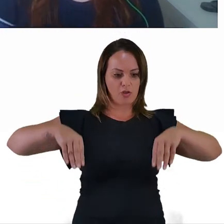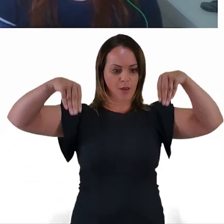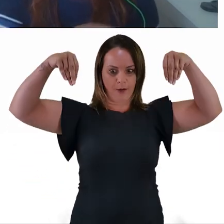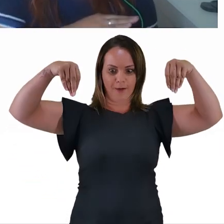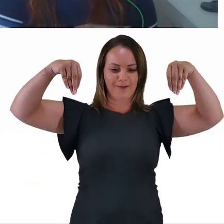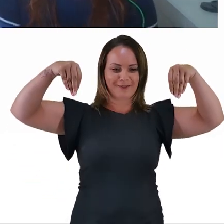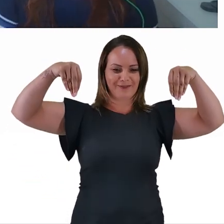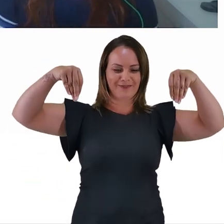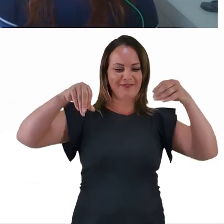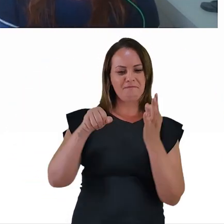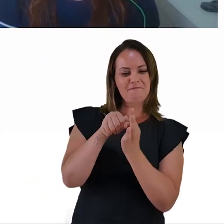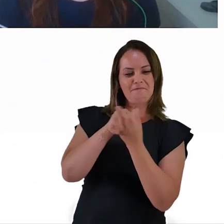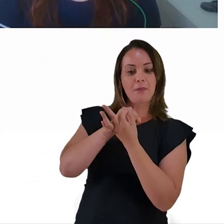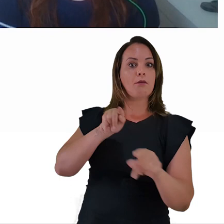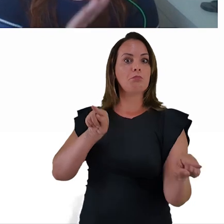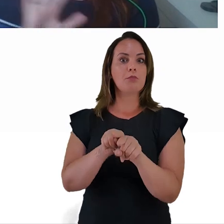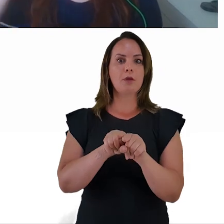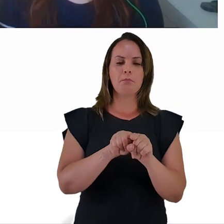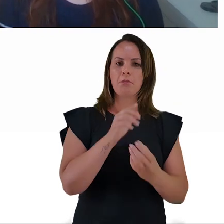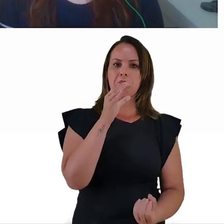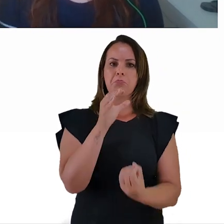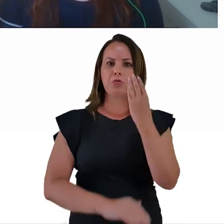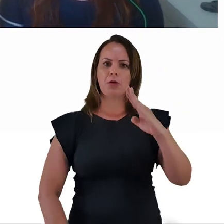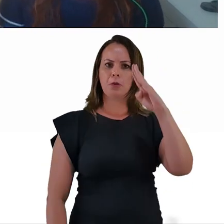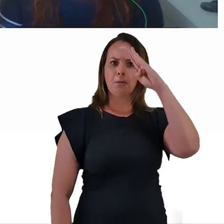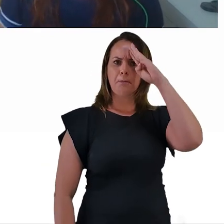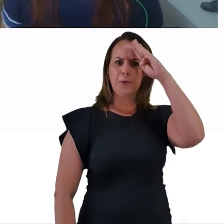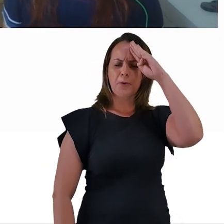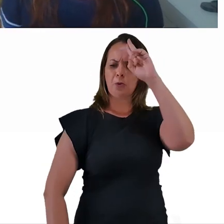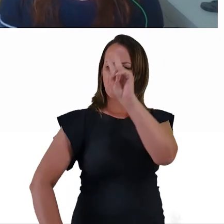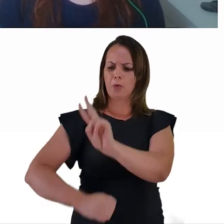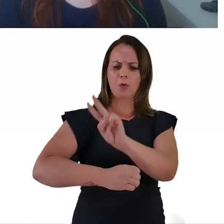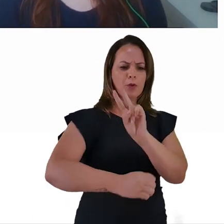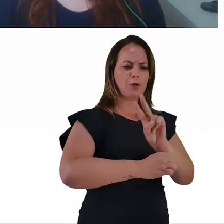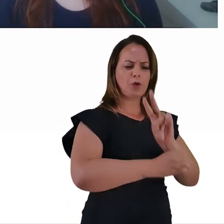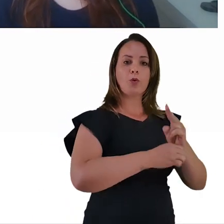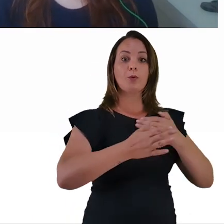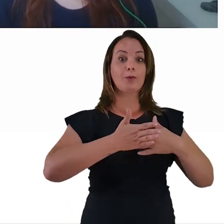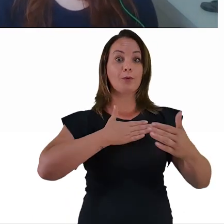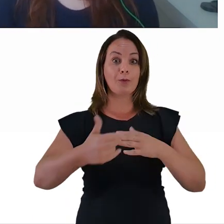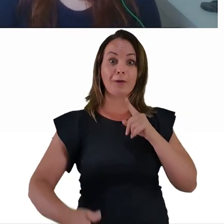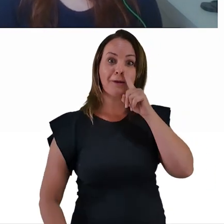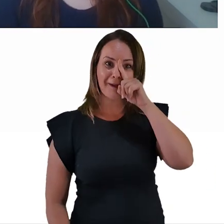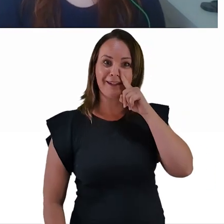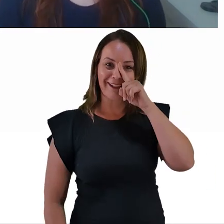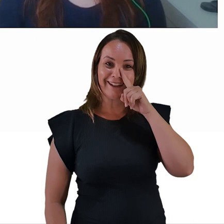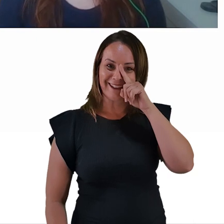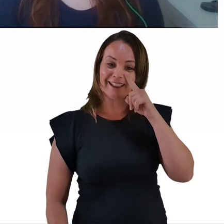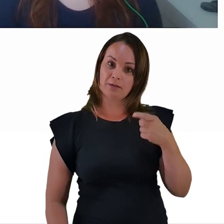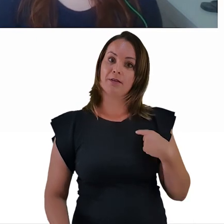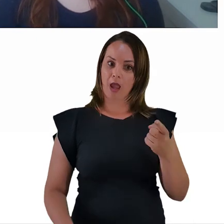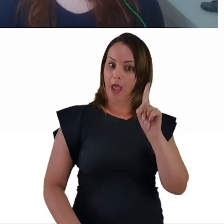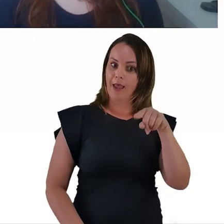ainda cria um exército especializado para protegê-lo contra qualquer perigo que possa aparecer. E nesse caso, o perigo é o vírus, né? Esse